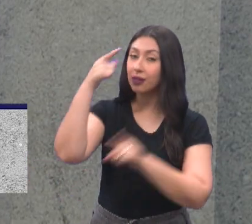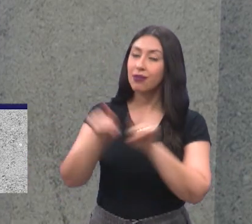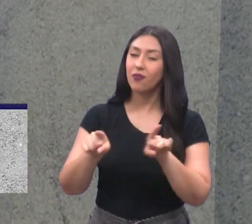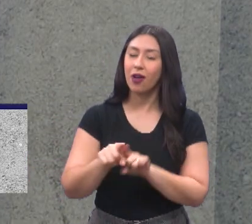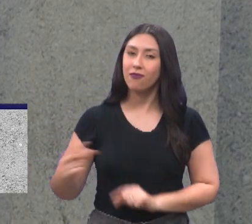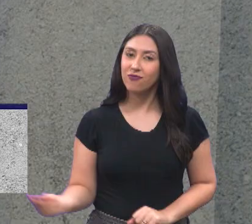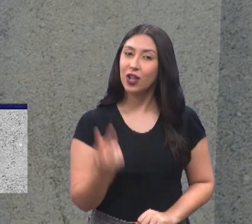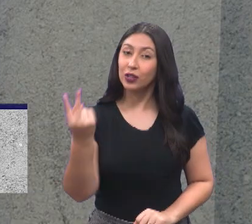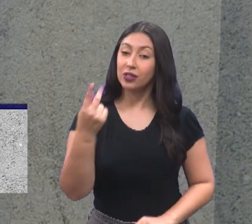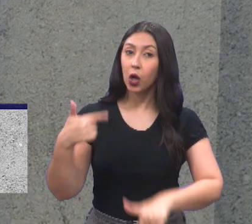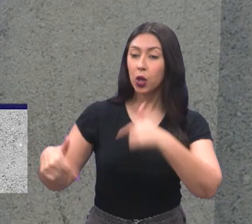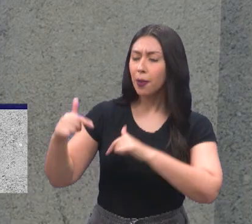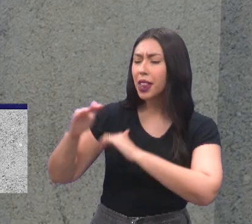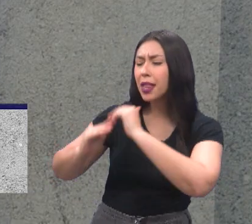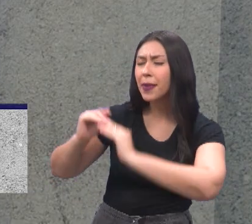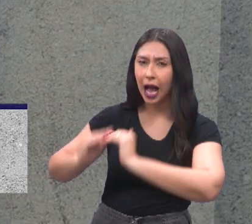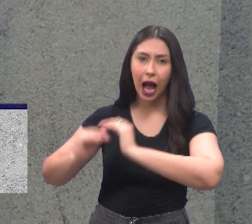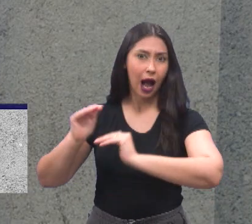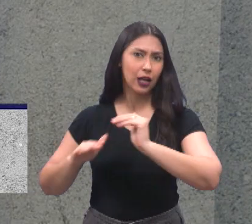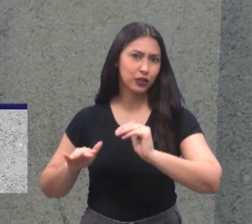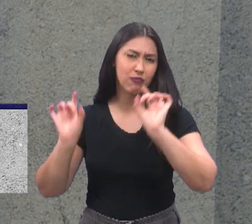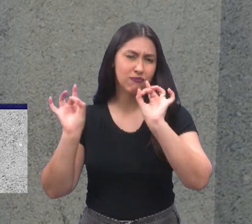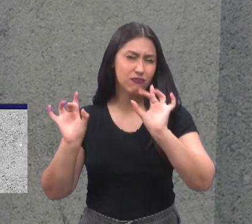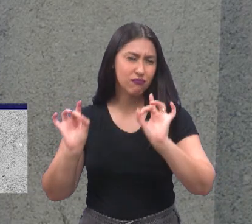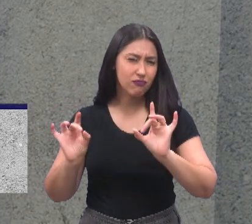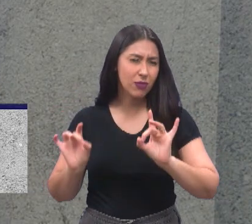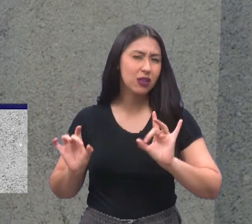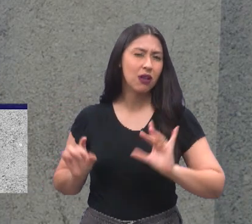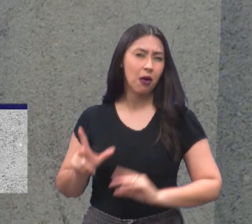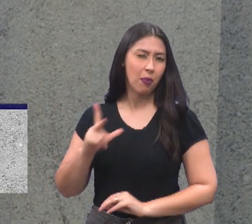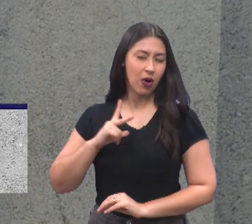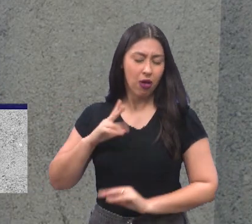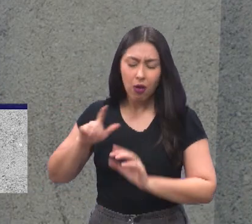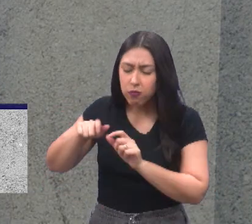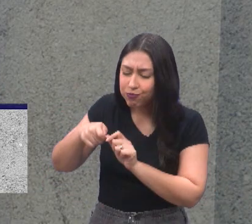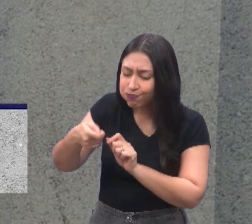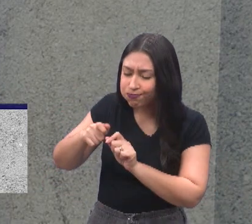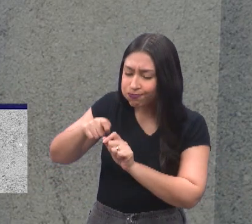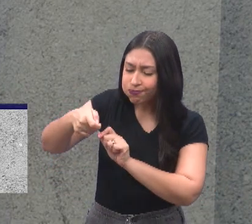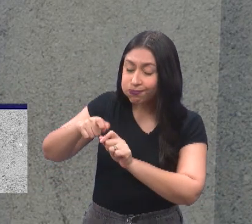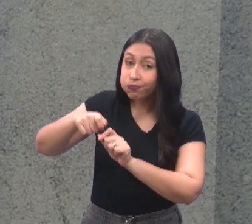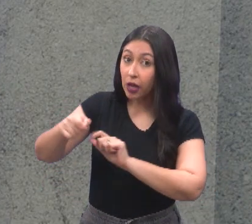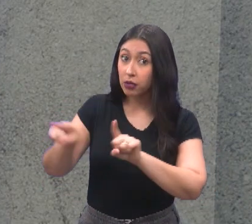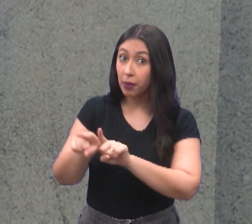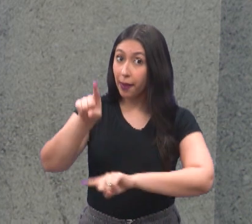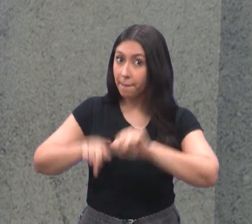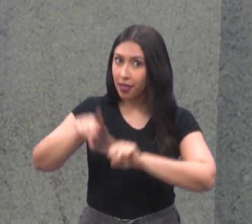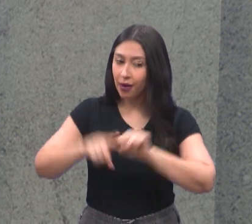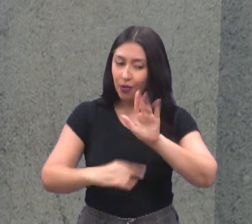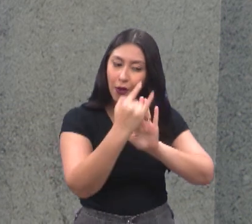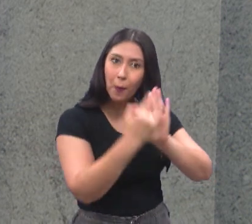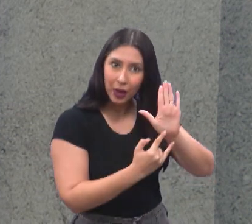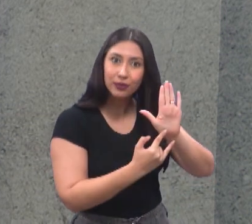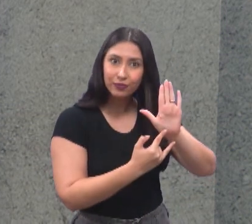artesanal. Ou seja, por peças mais exclusivas, feitas à mão e com materiais certificados. Hoje, o